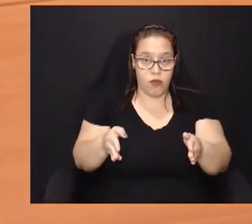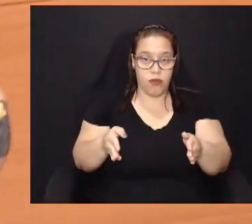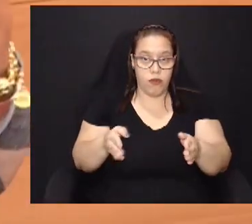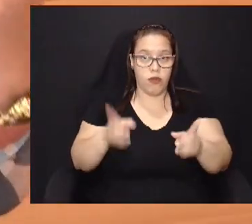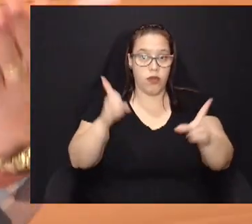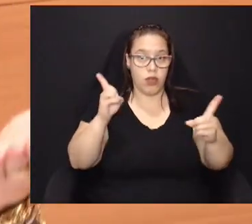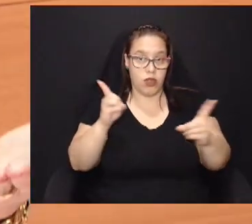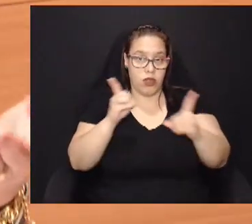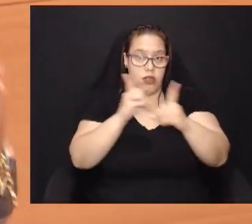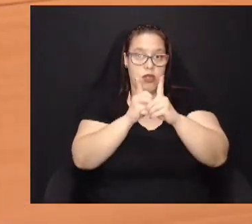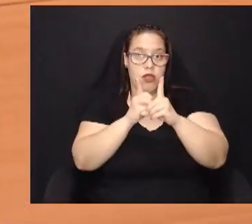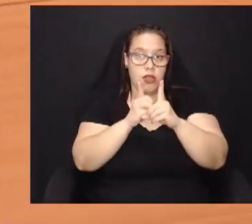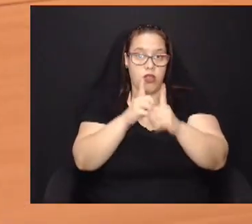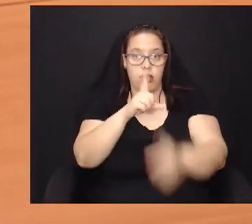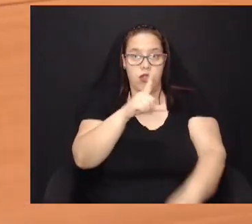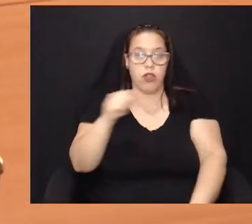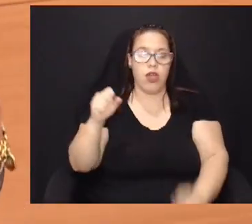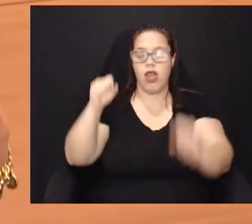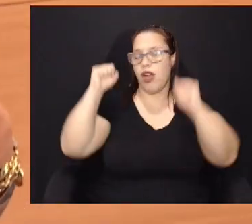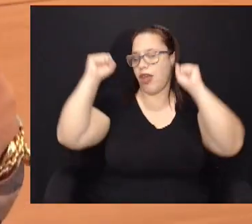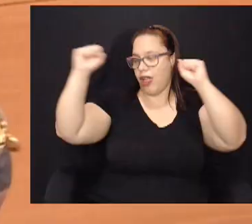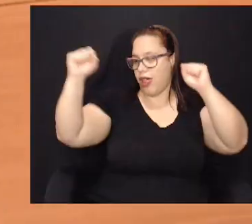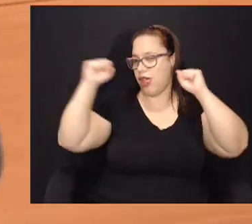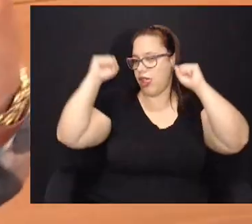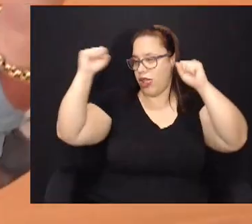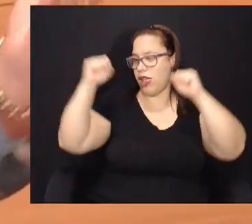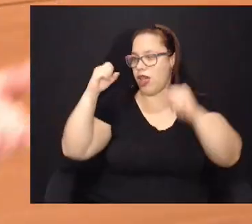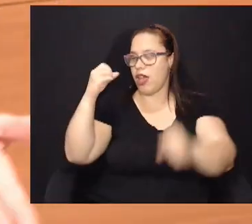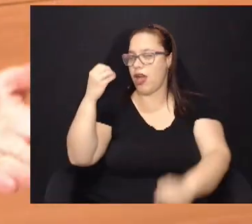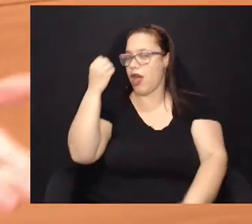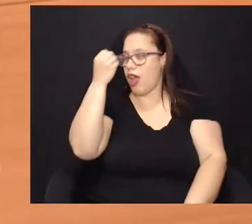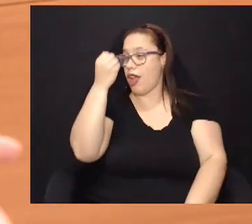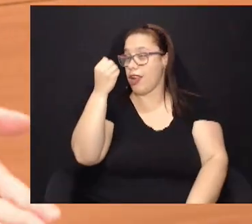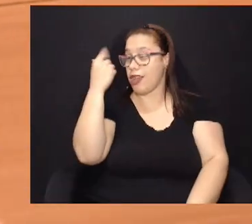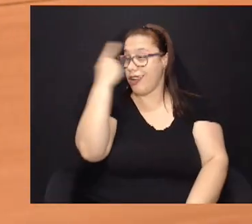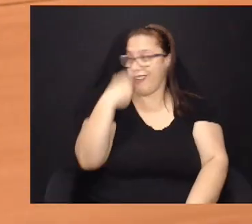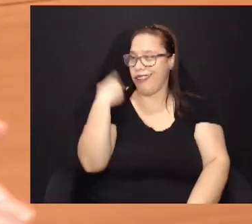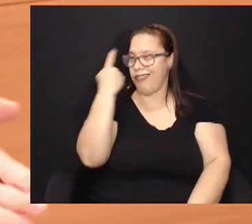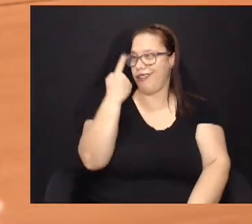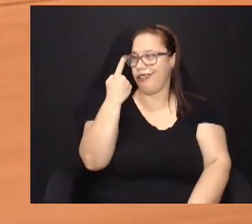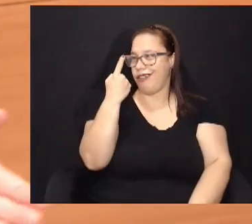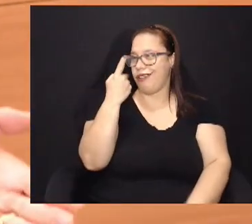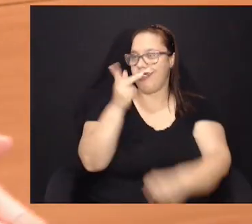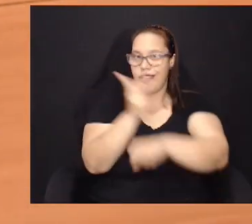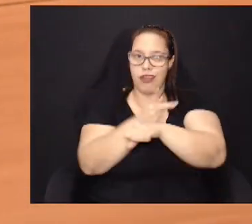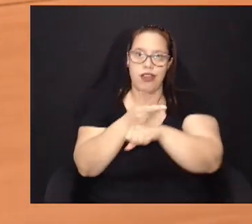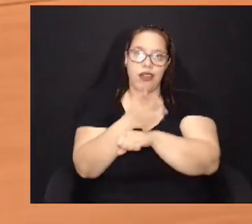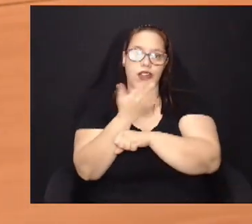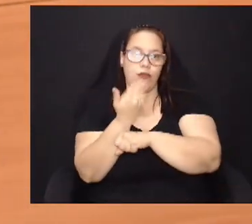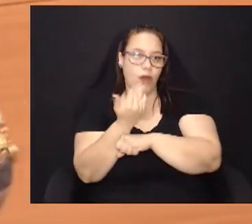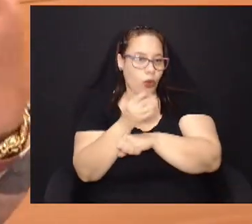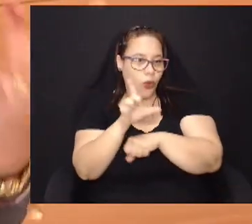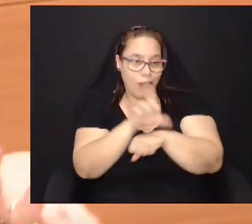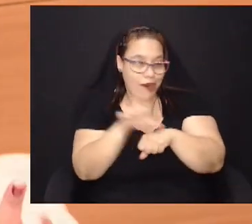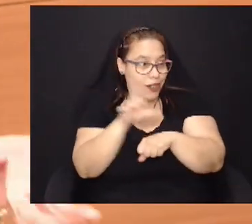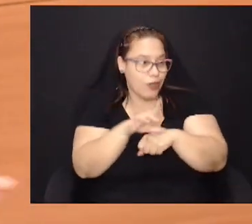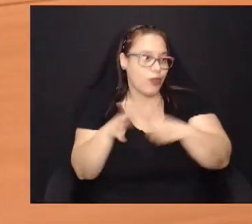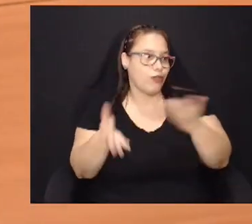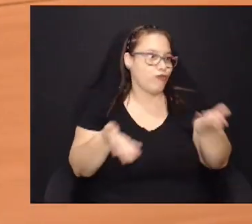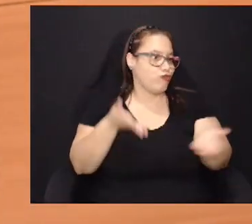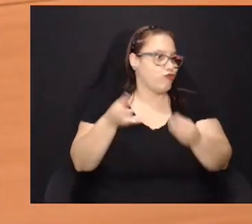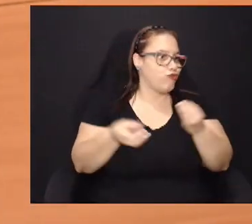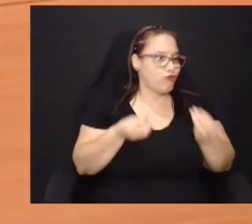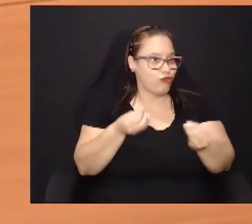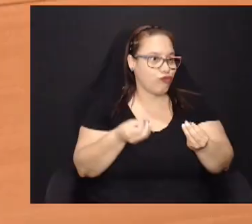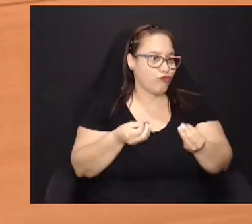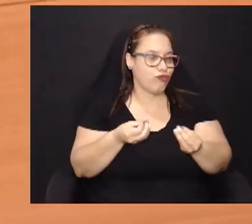encontro, o pessoal sai da balada, vai até 6 horas da manhã e busca saideira nessas lojas de conveniências, né? E essas lojas de